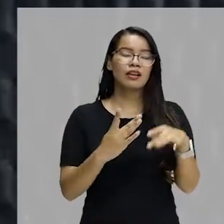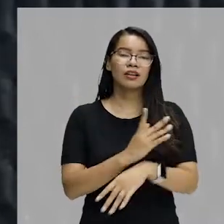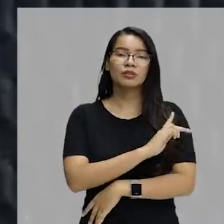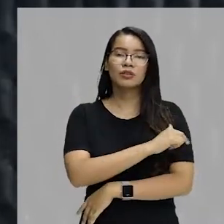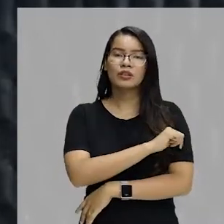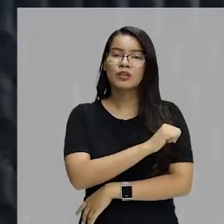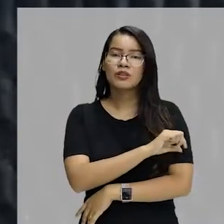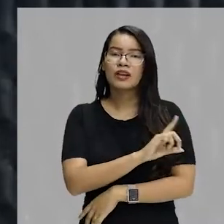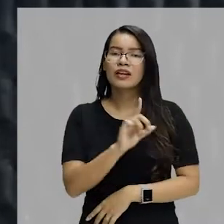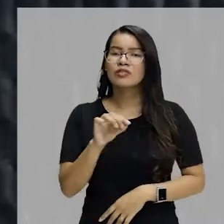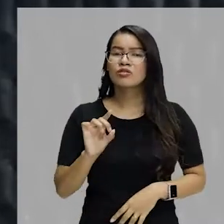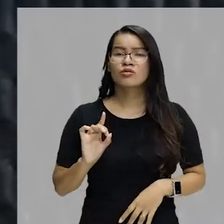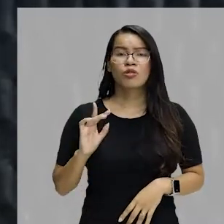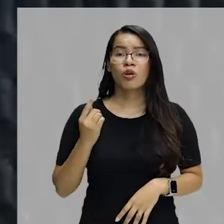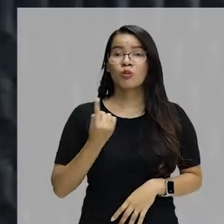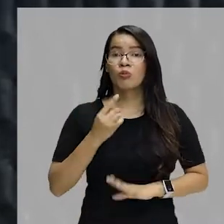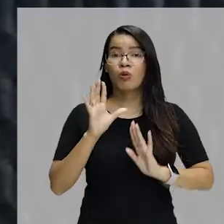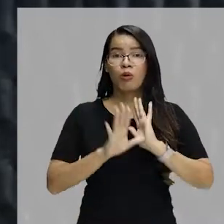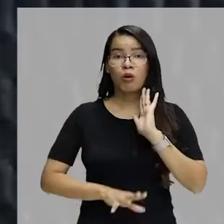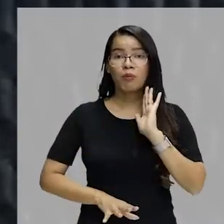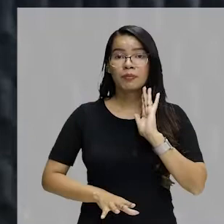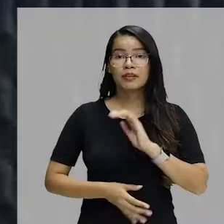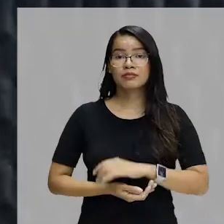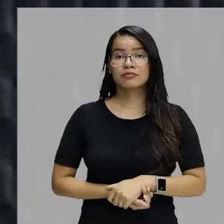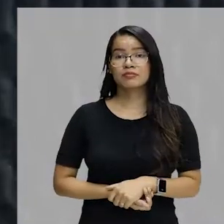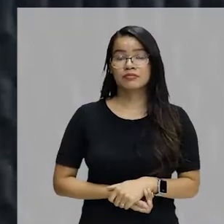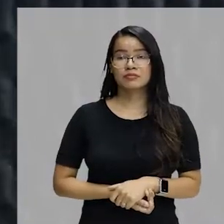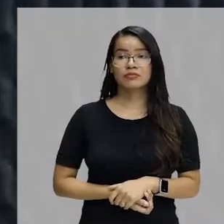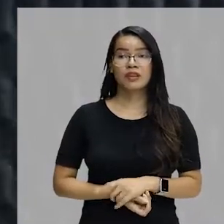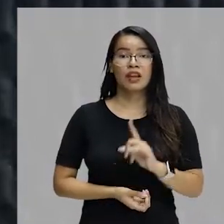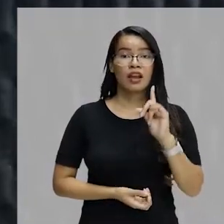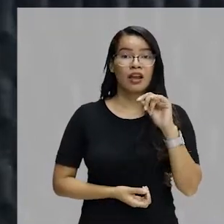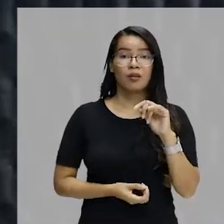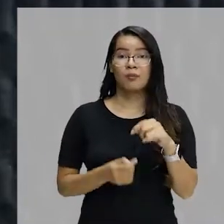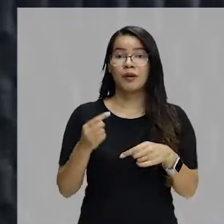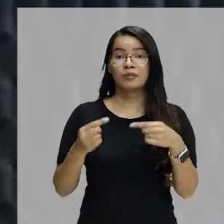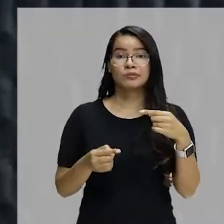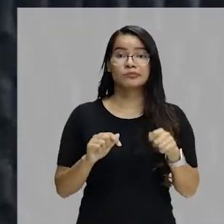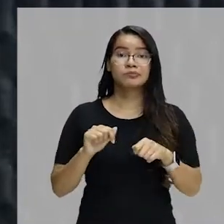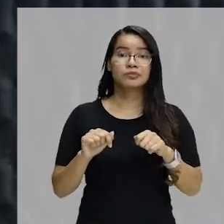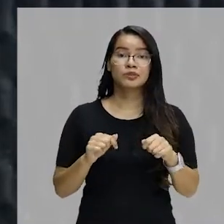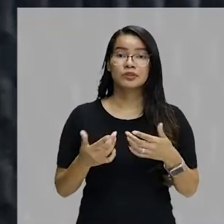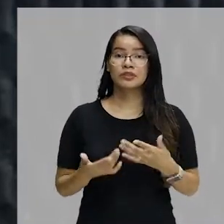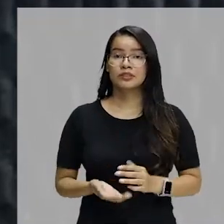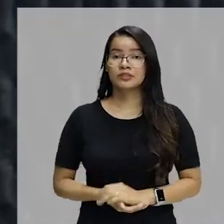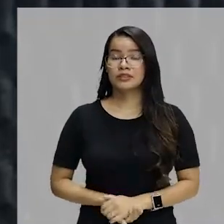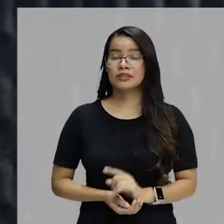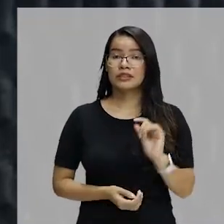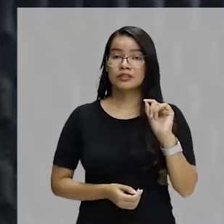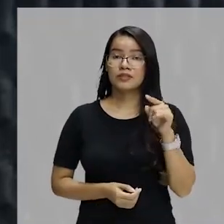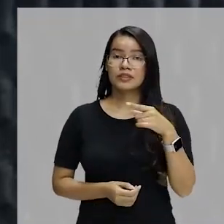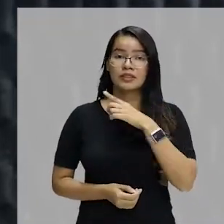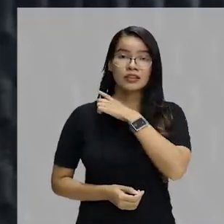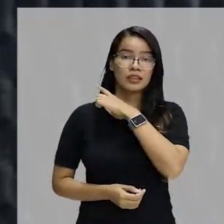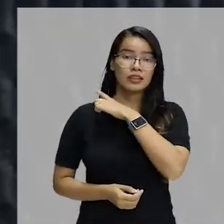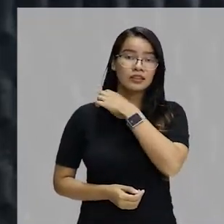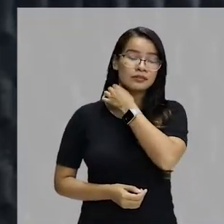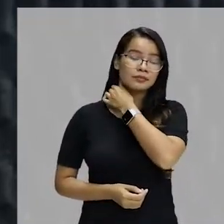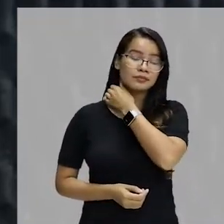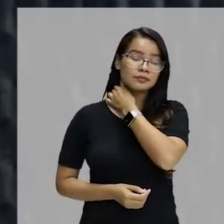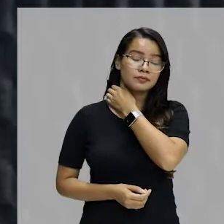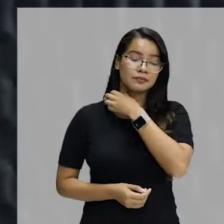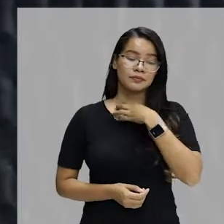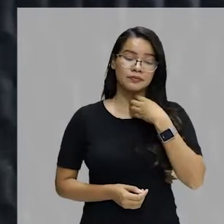uma articulação golpista. Ela é um ato político. Um ato que você tem,